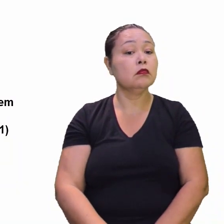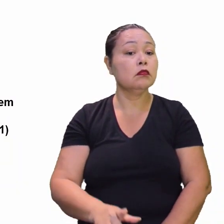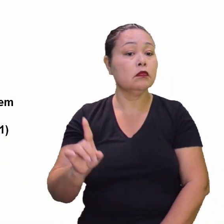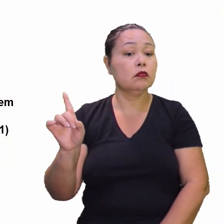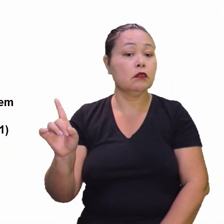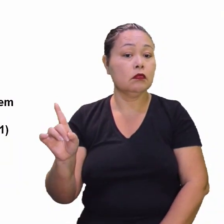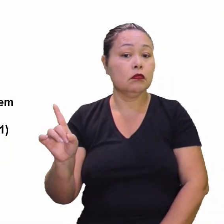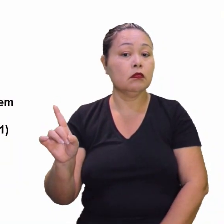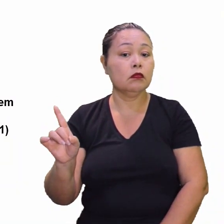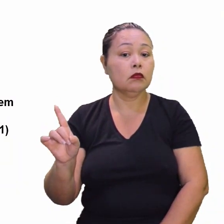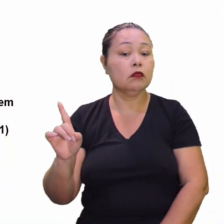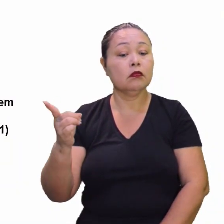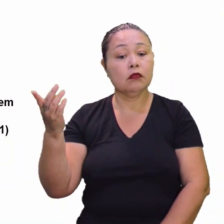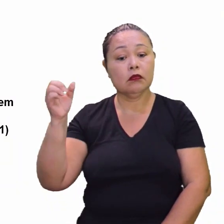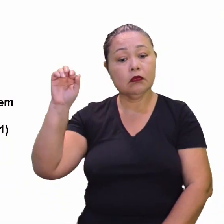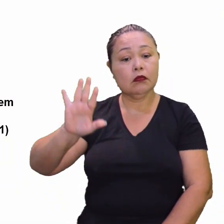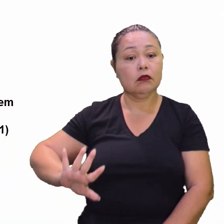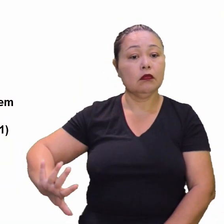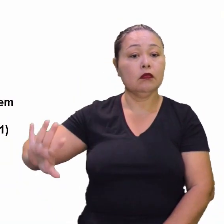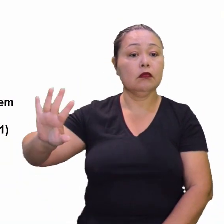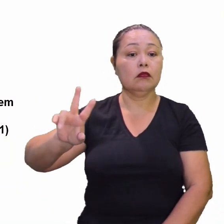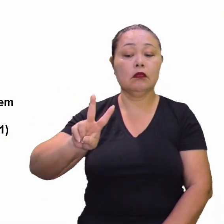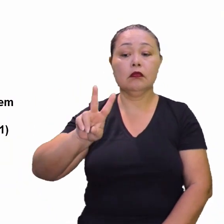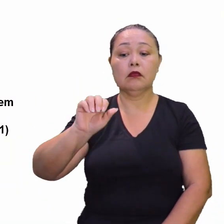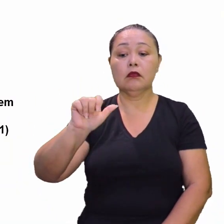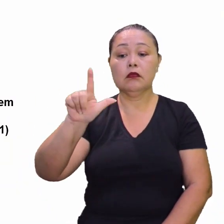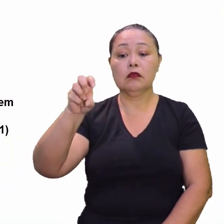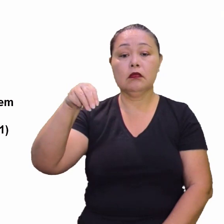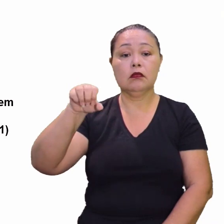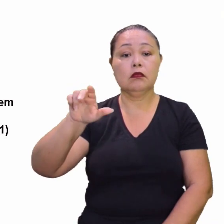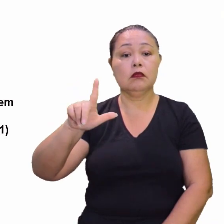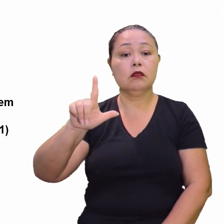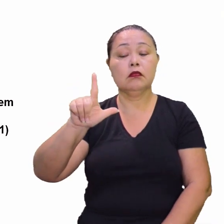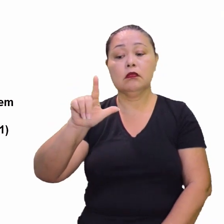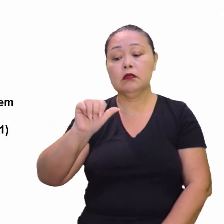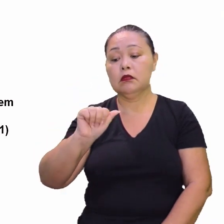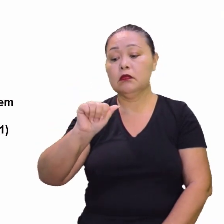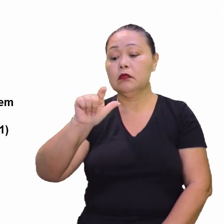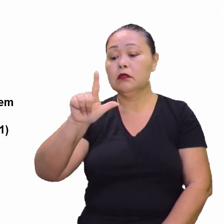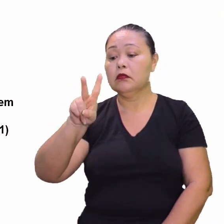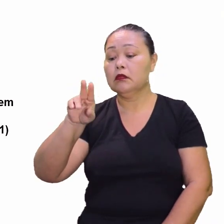E aí, temos aí a imagem, né? Segundo Valmor Alves,